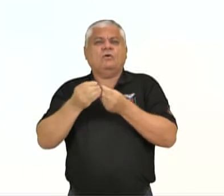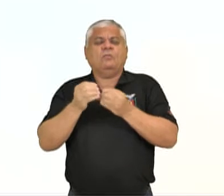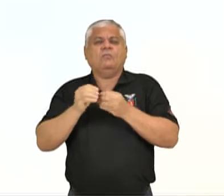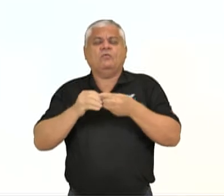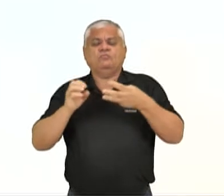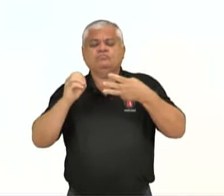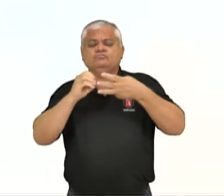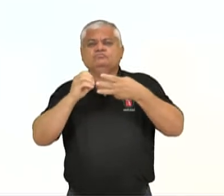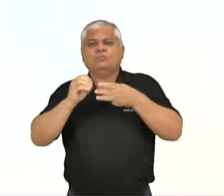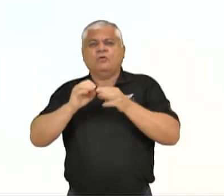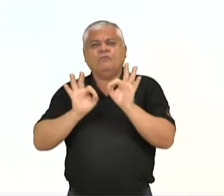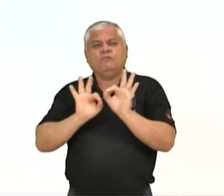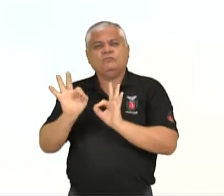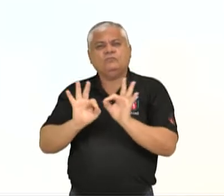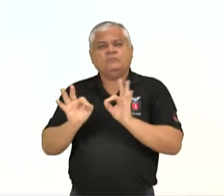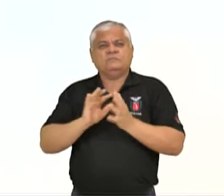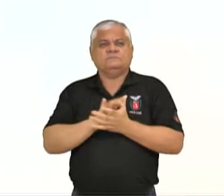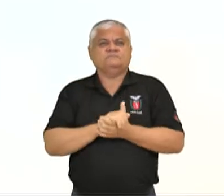celular.